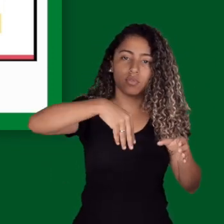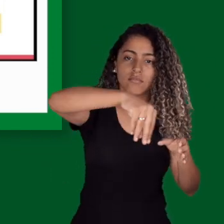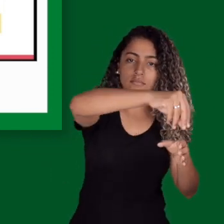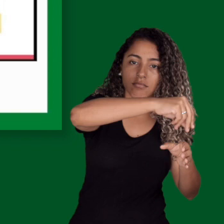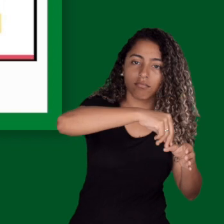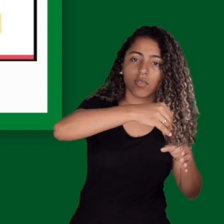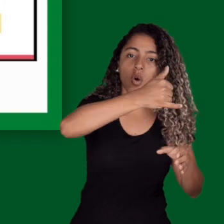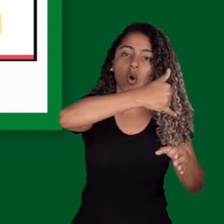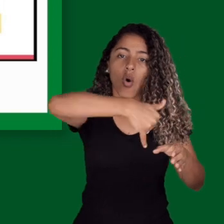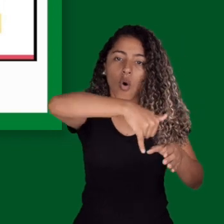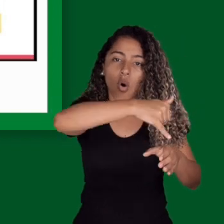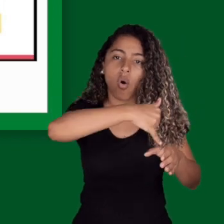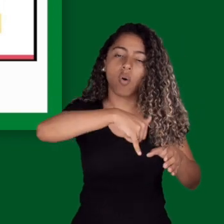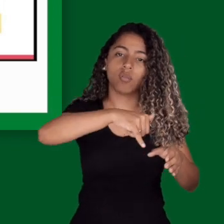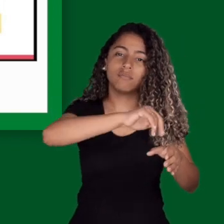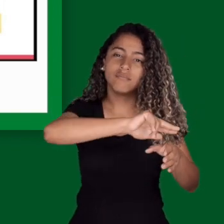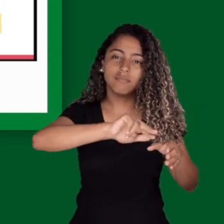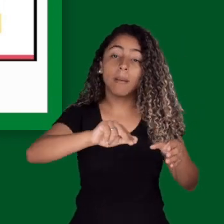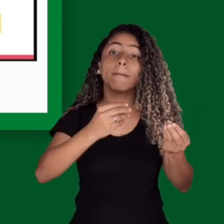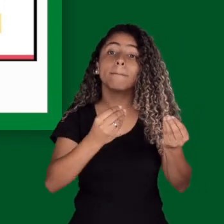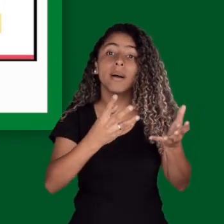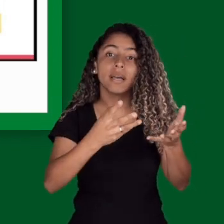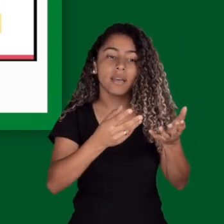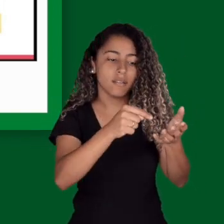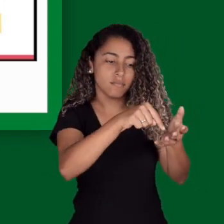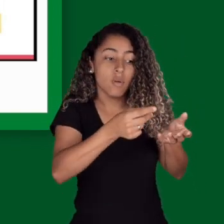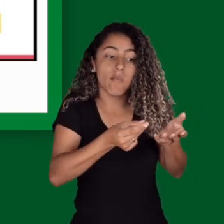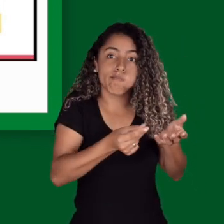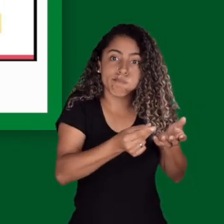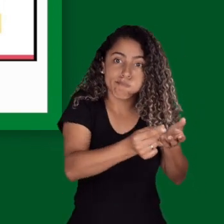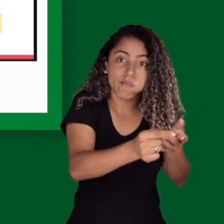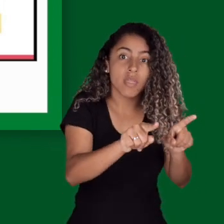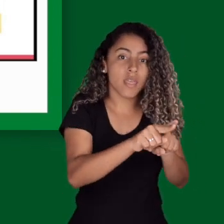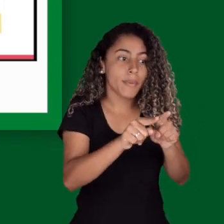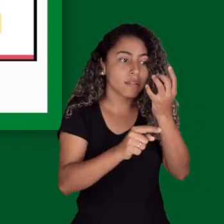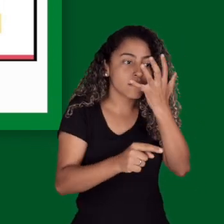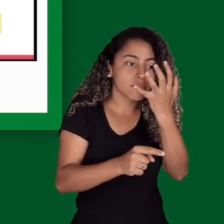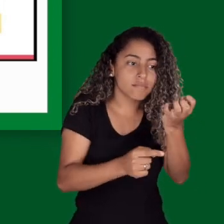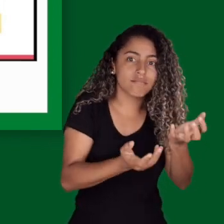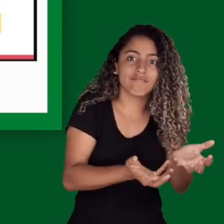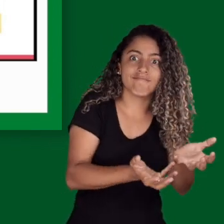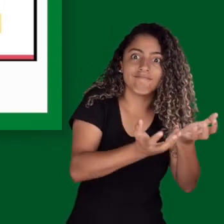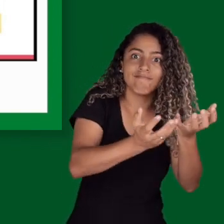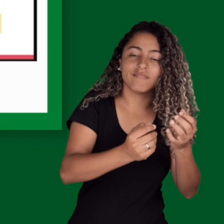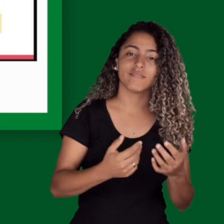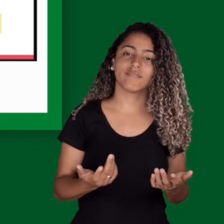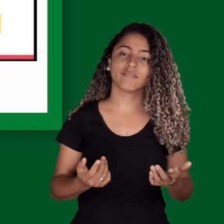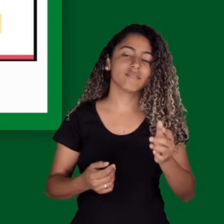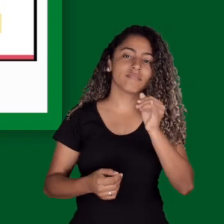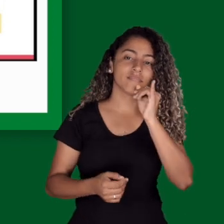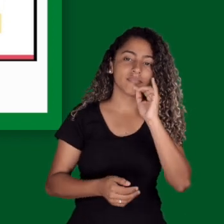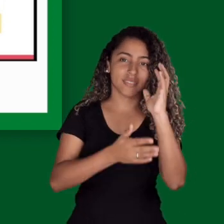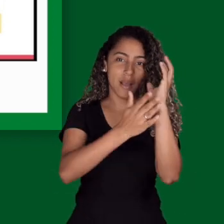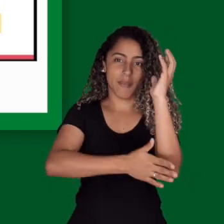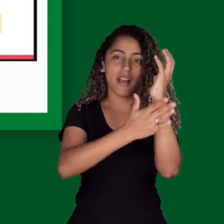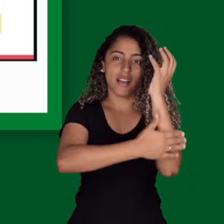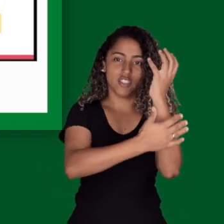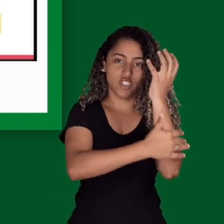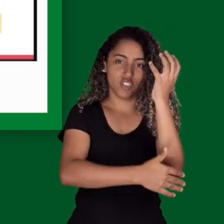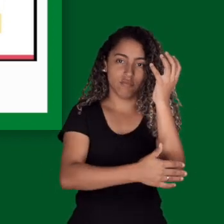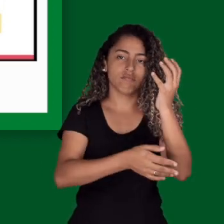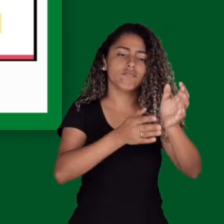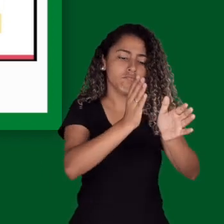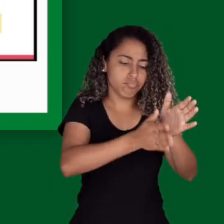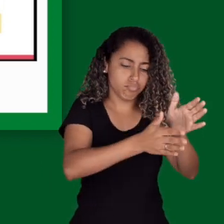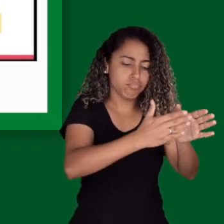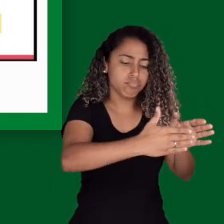ou gordura para que torne esse alimento mais durável, palatável e atraente. Então, ainda no exemplo do abacaxi, então o